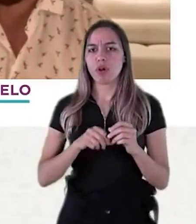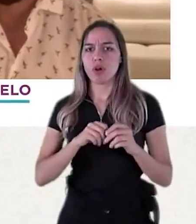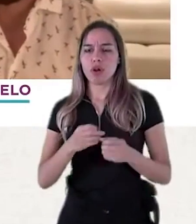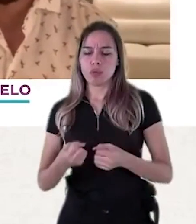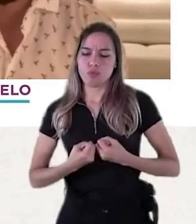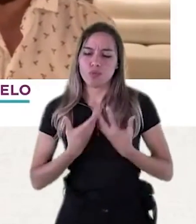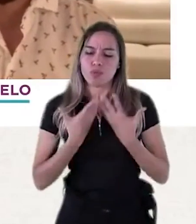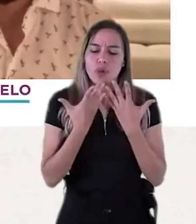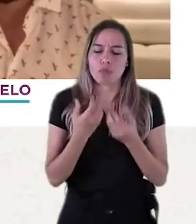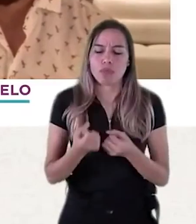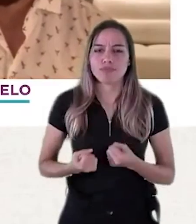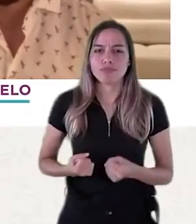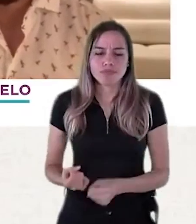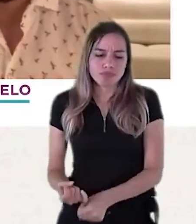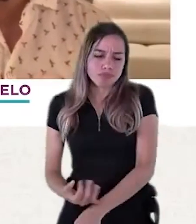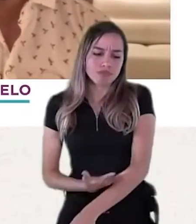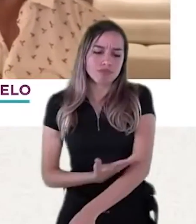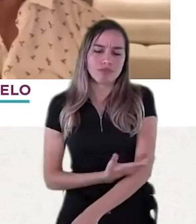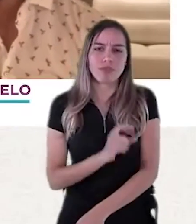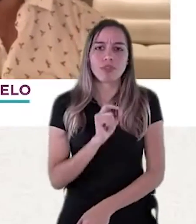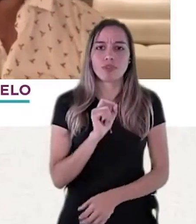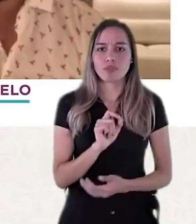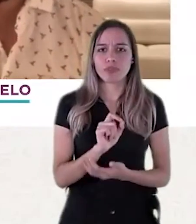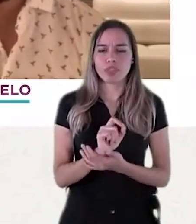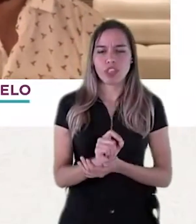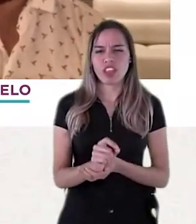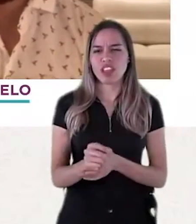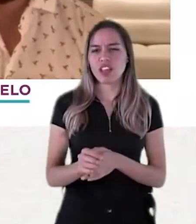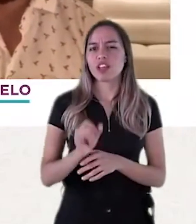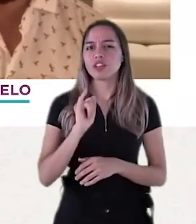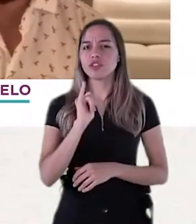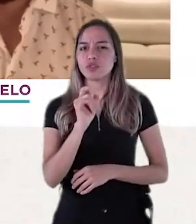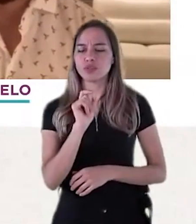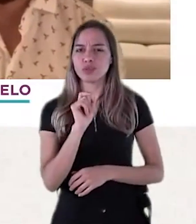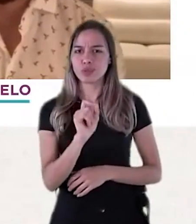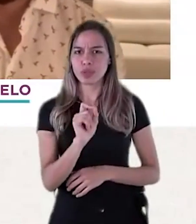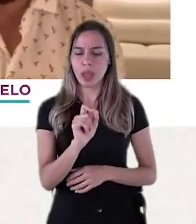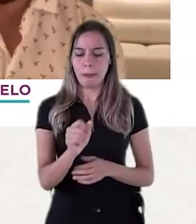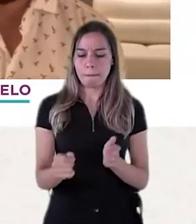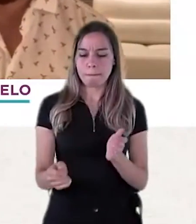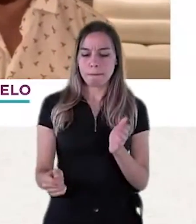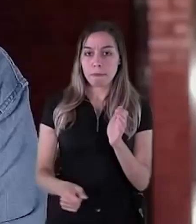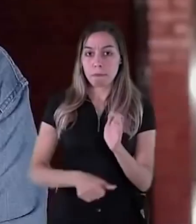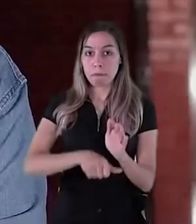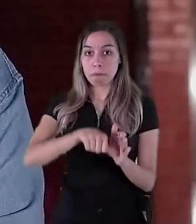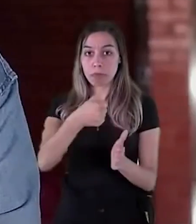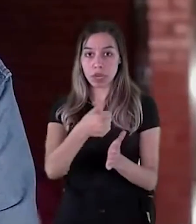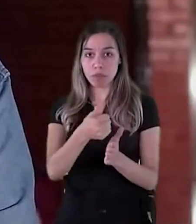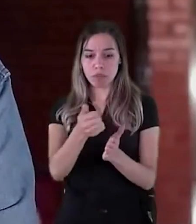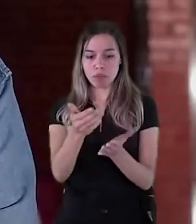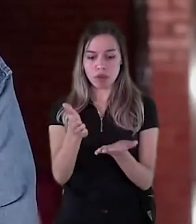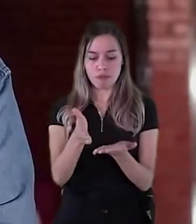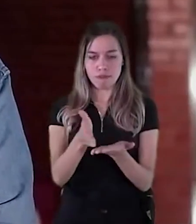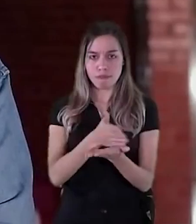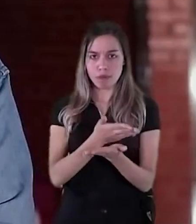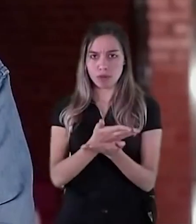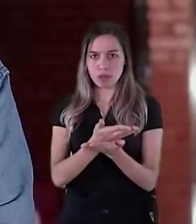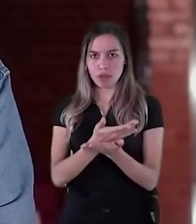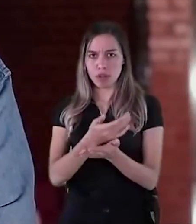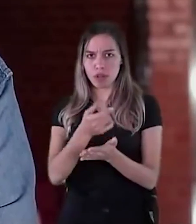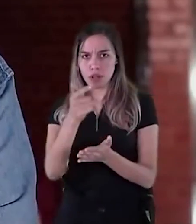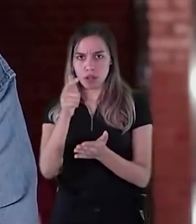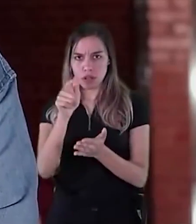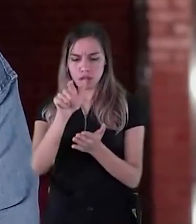lenda que a primeira página de um livro é sagrada. Diz a lenda que Gabriel